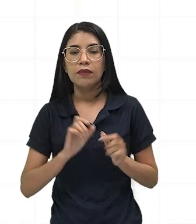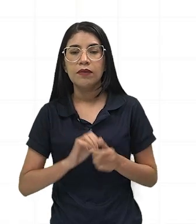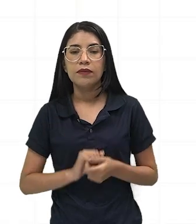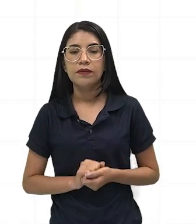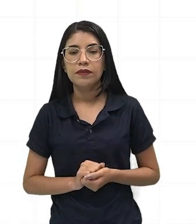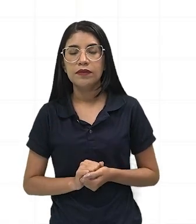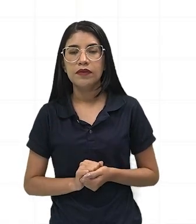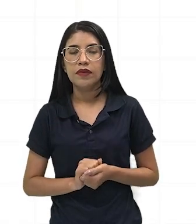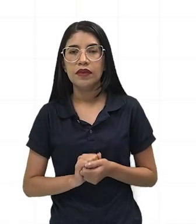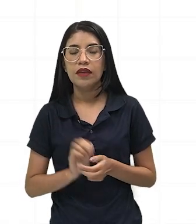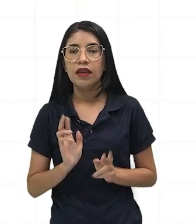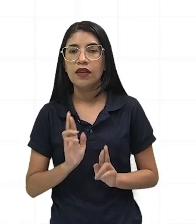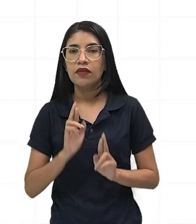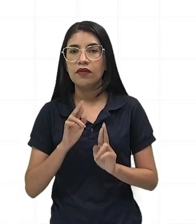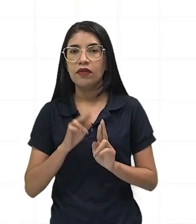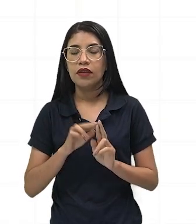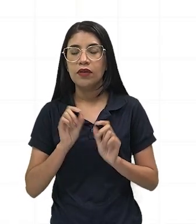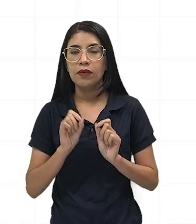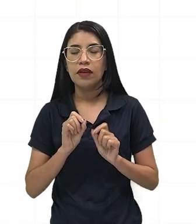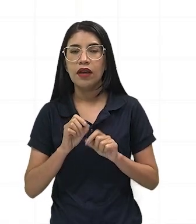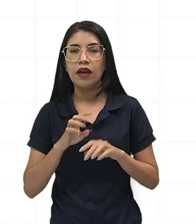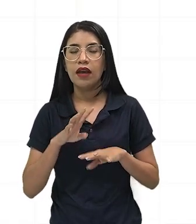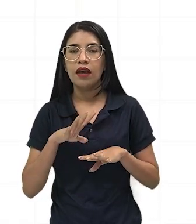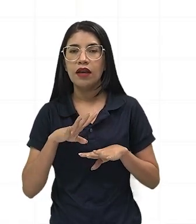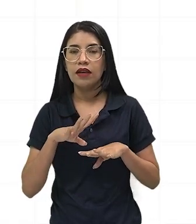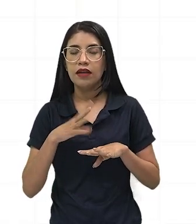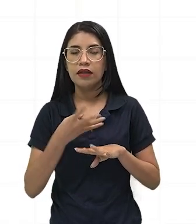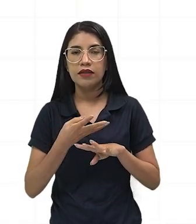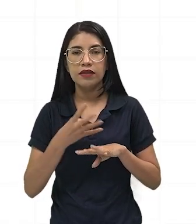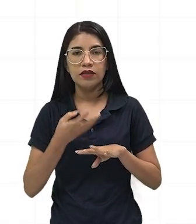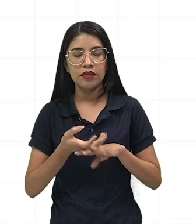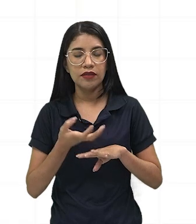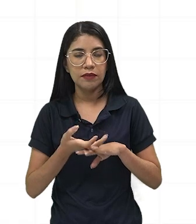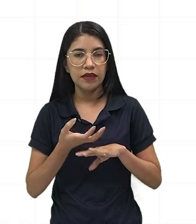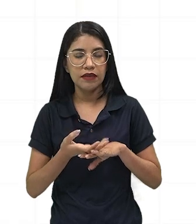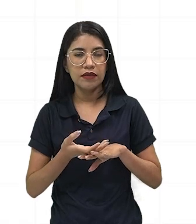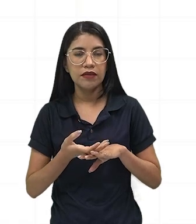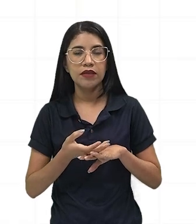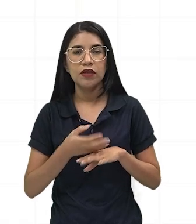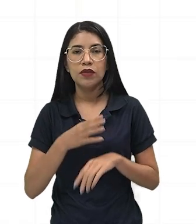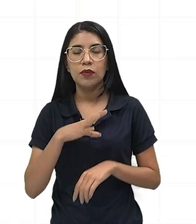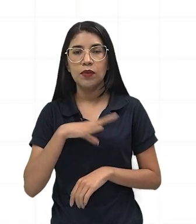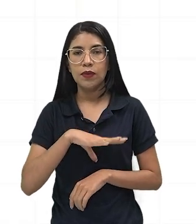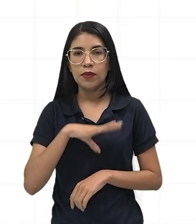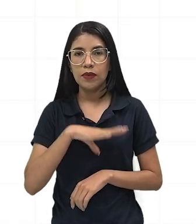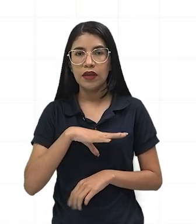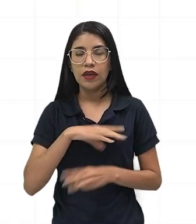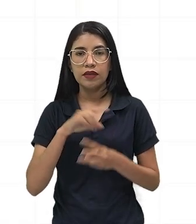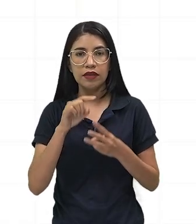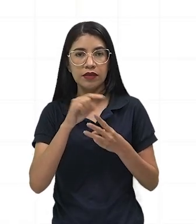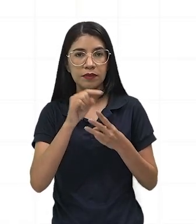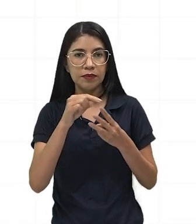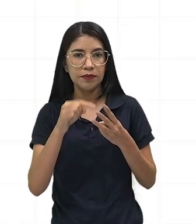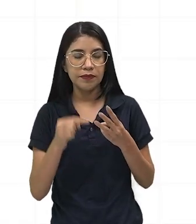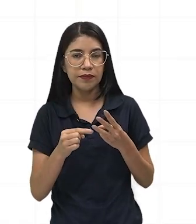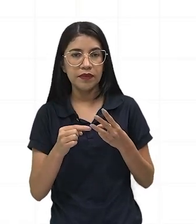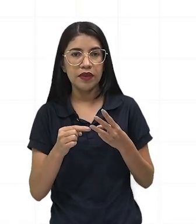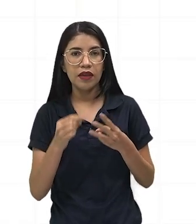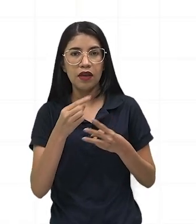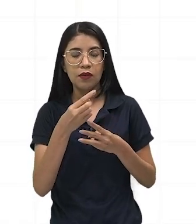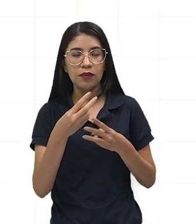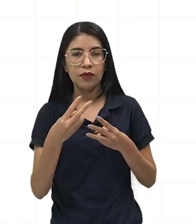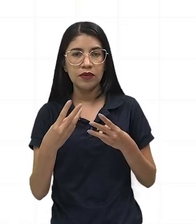aqui referente, ó, as 3 primeiras de língua portuguesa, né?